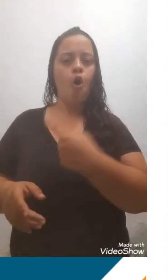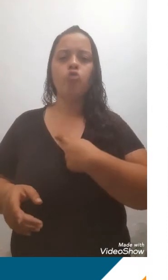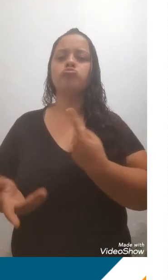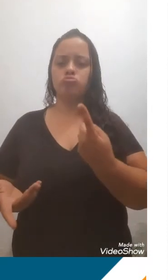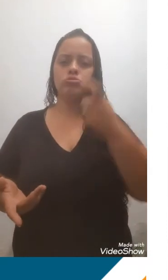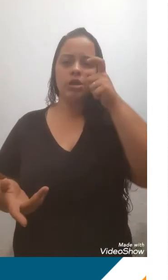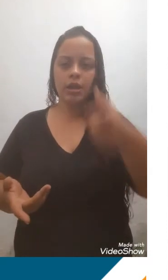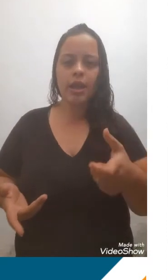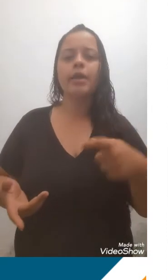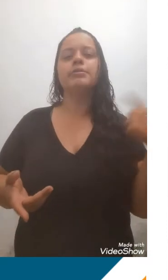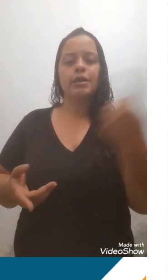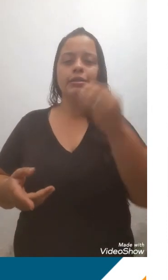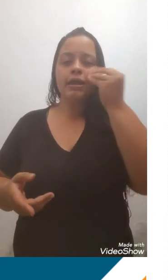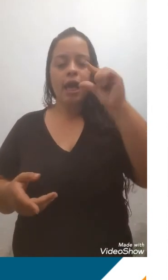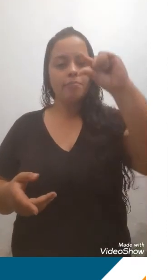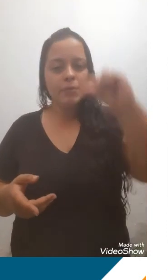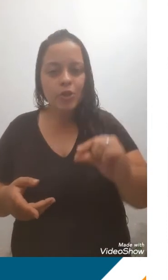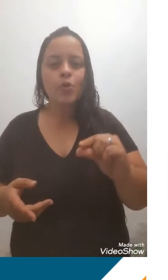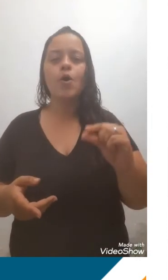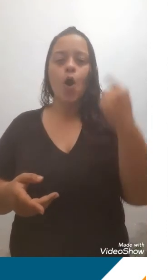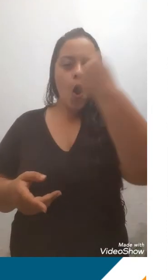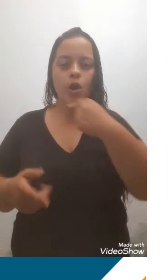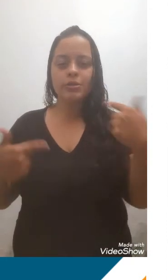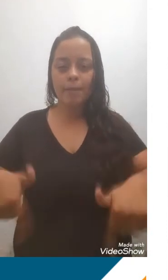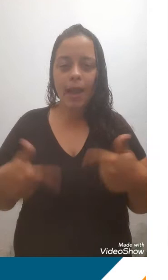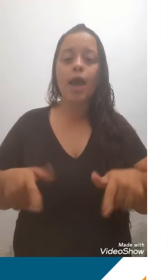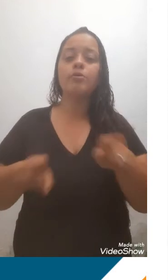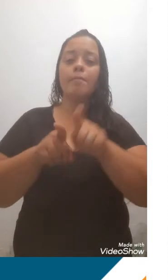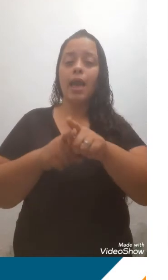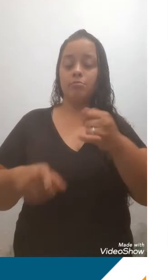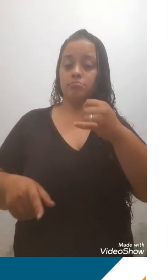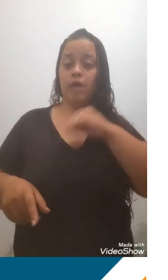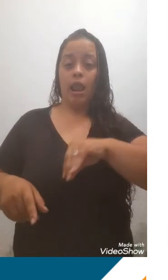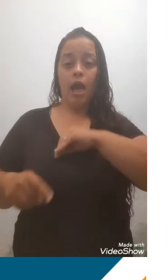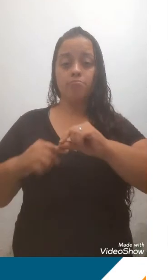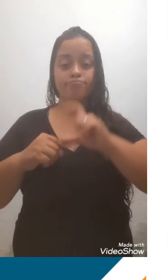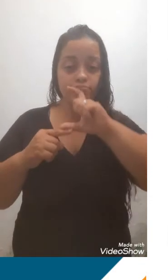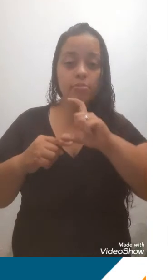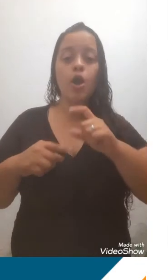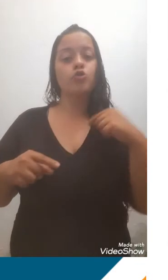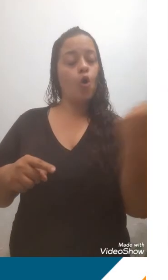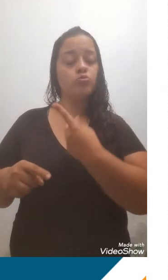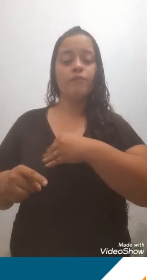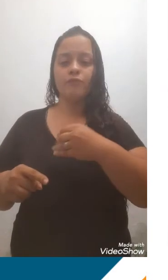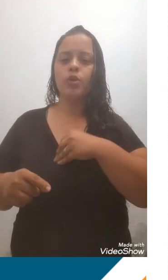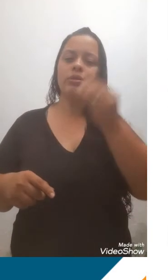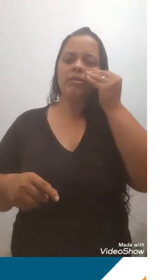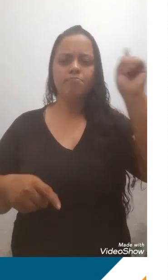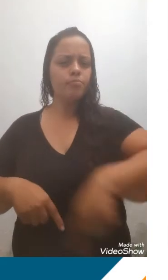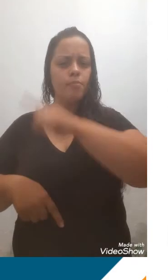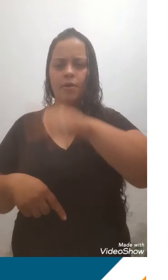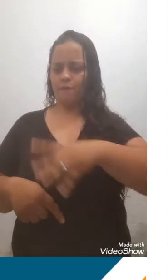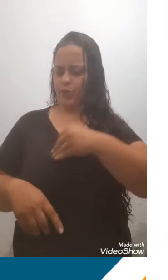interesses, nós precisamos diminuir a jornada de trabalho, precisamos aumentar os salários, precisamos proibir que nossos filhos trabalhem dentro das